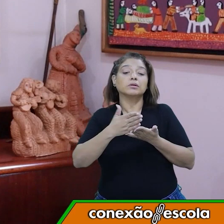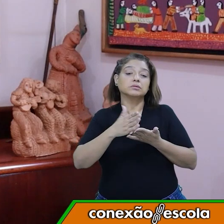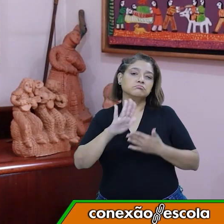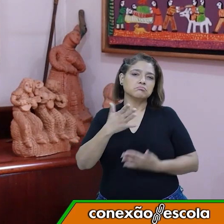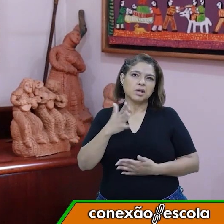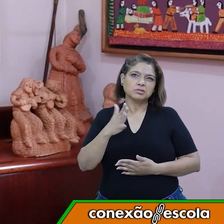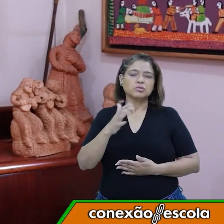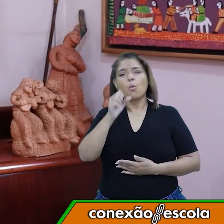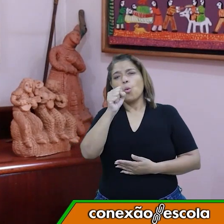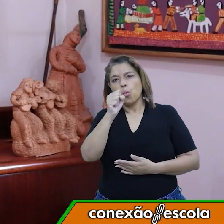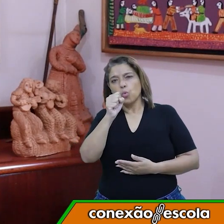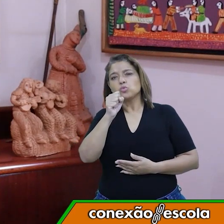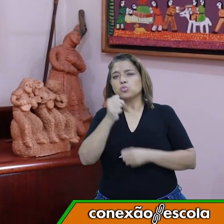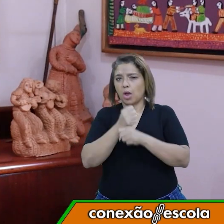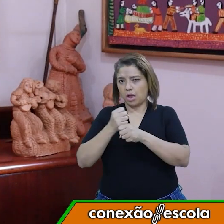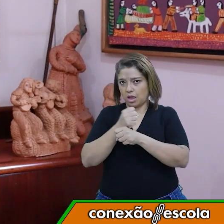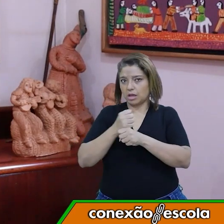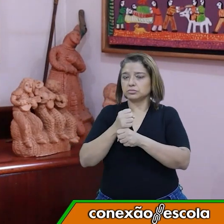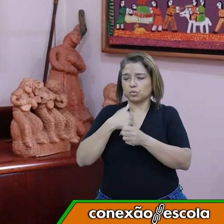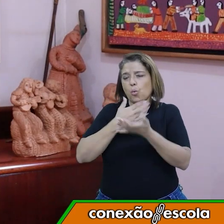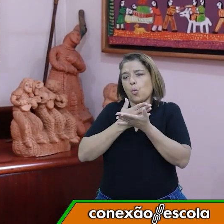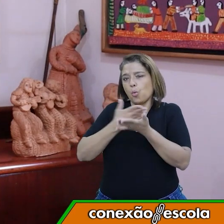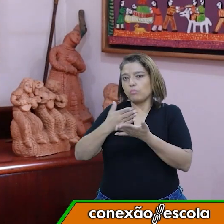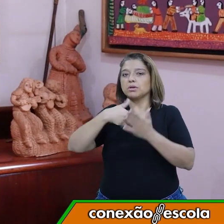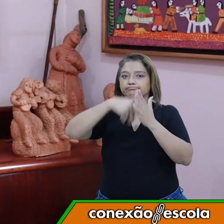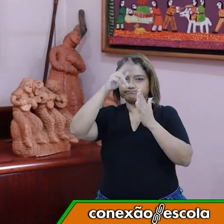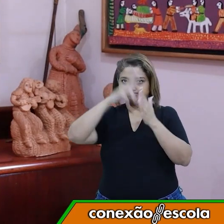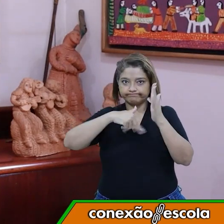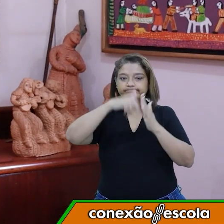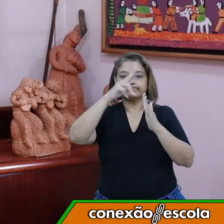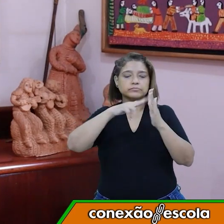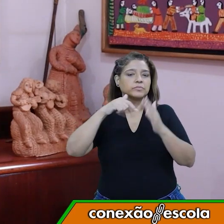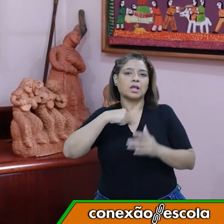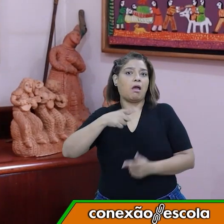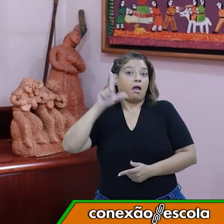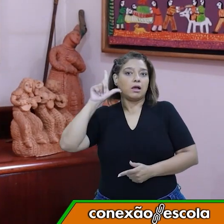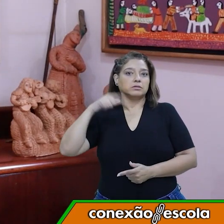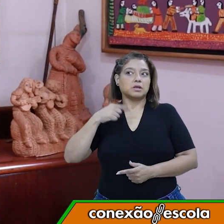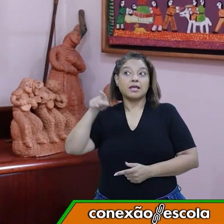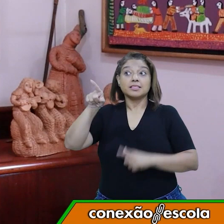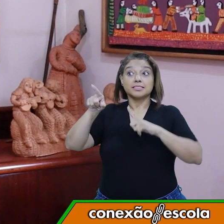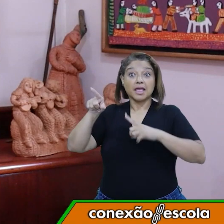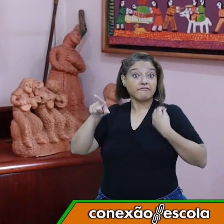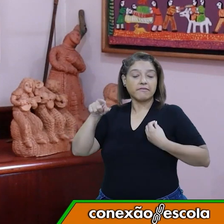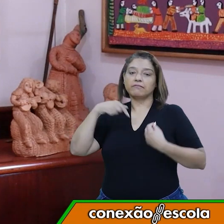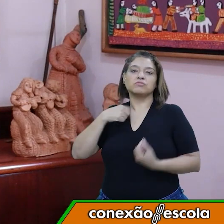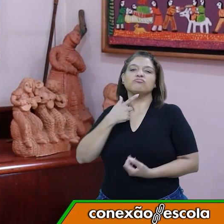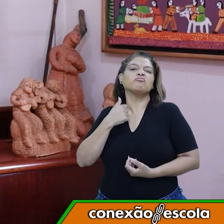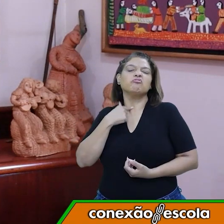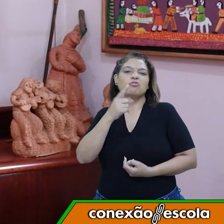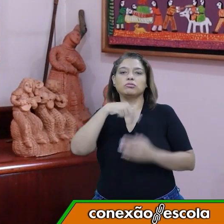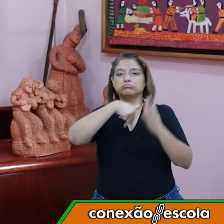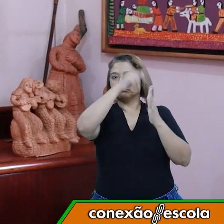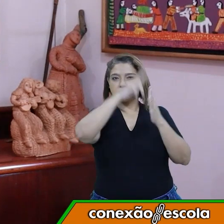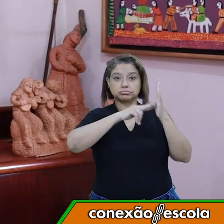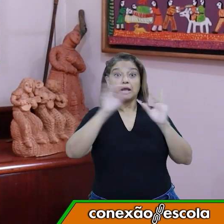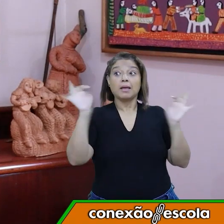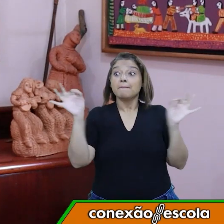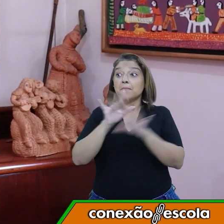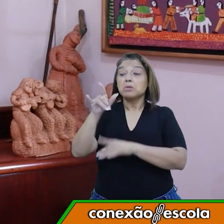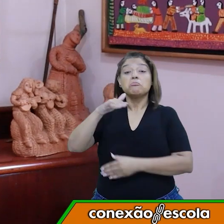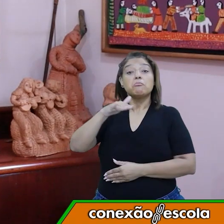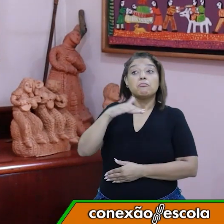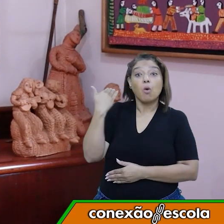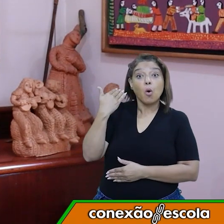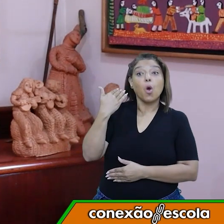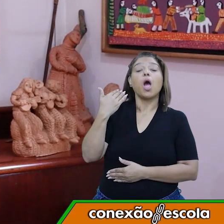pintar, só tem 8 anos que eu comecei a pintar. Então eu nunca quis pintar quando meu pai estava em vida. Eu falei,